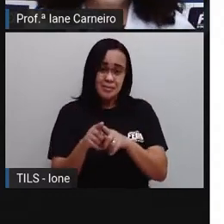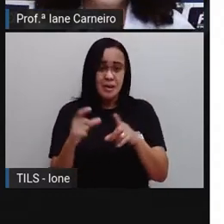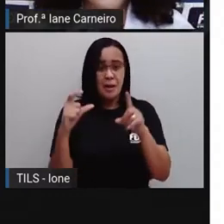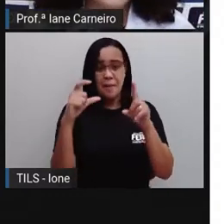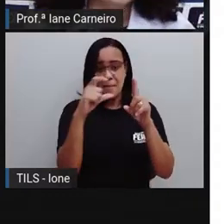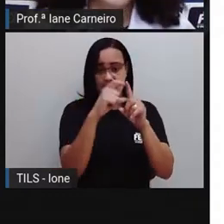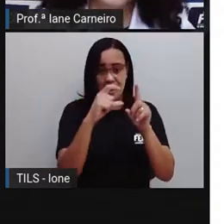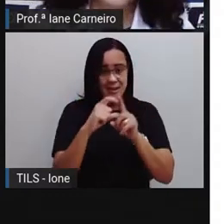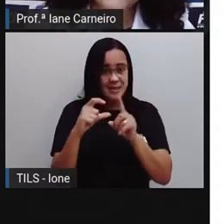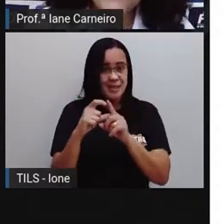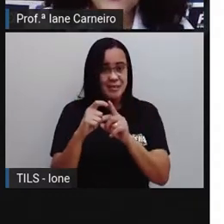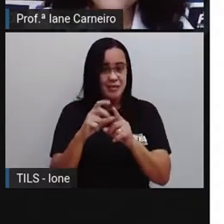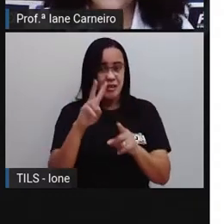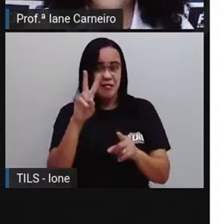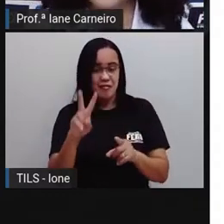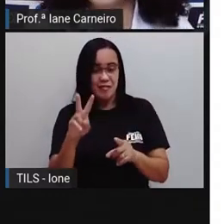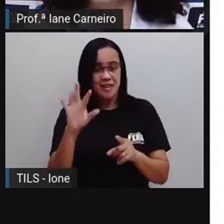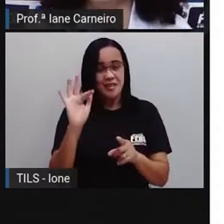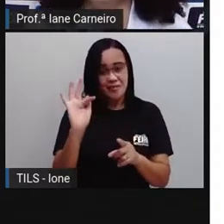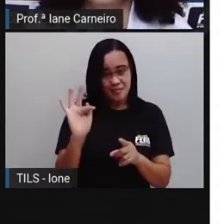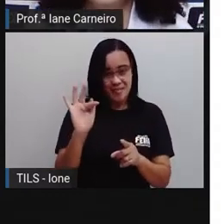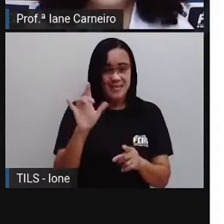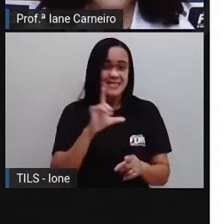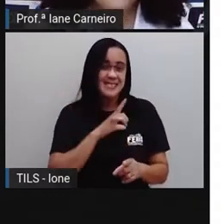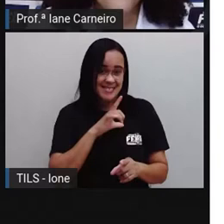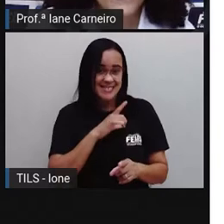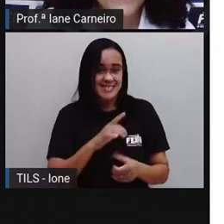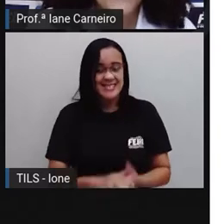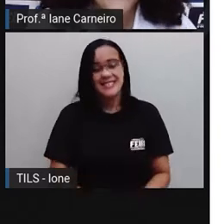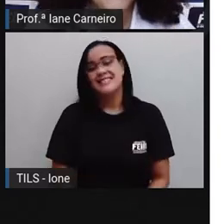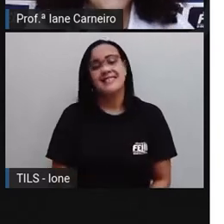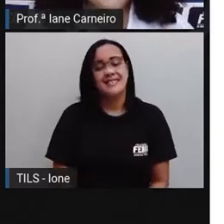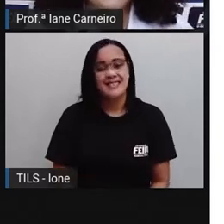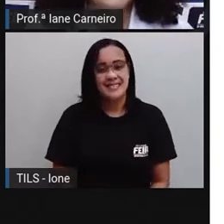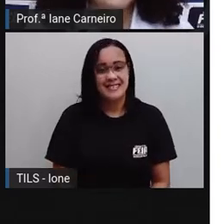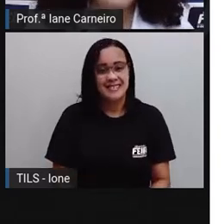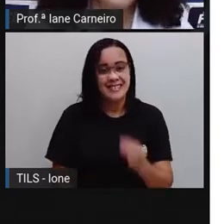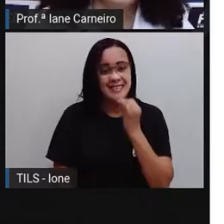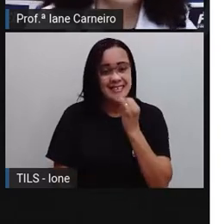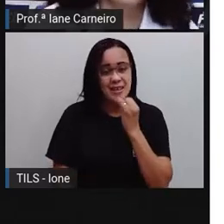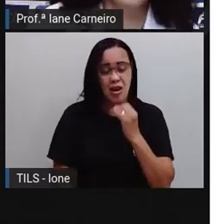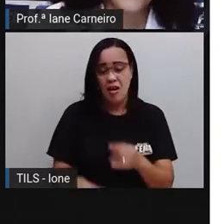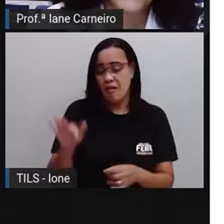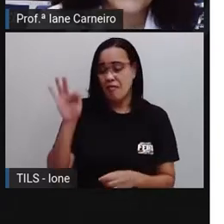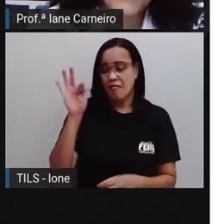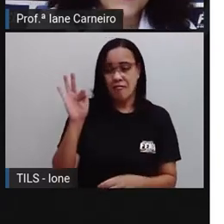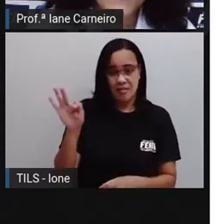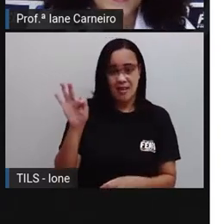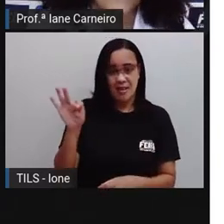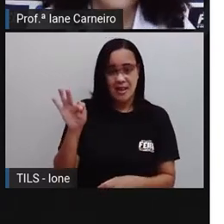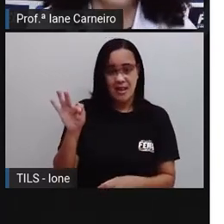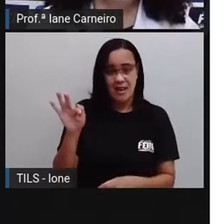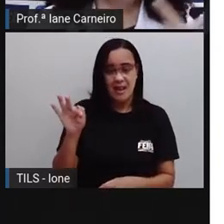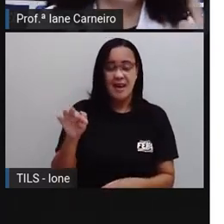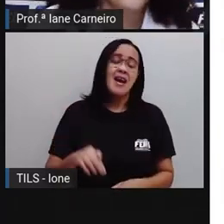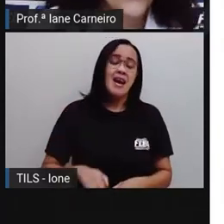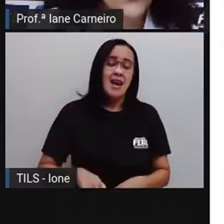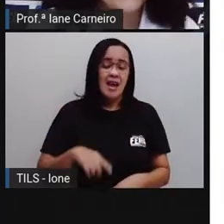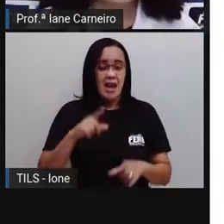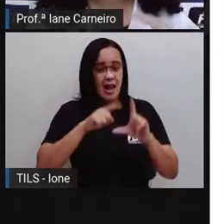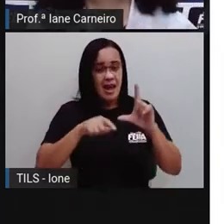Tá bom então Olha só o a rocha coloca aqui cê é a letra de polia